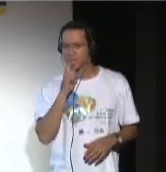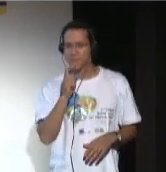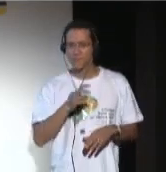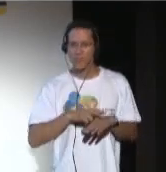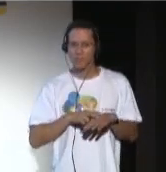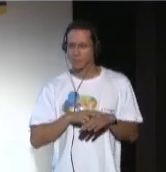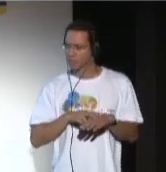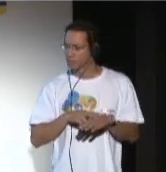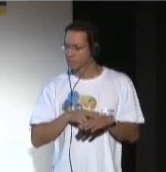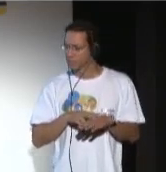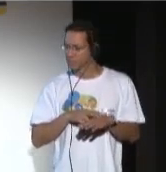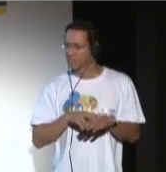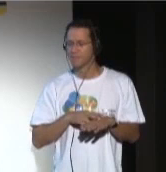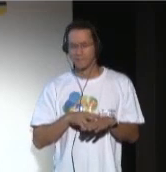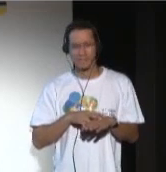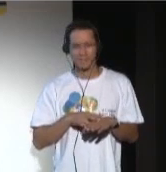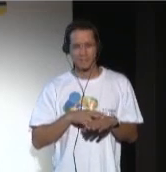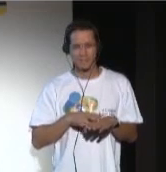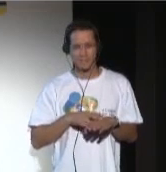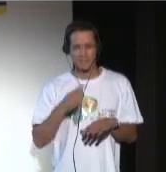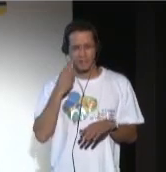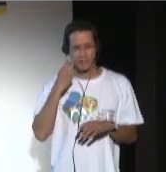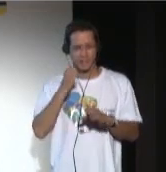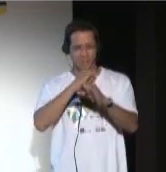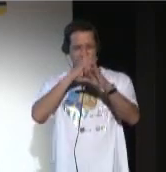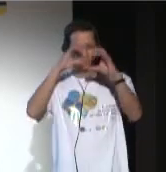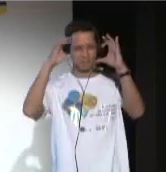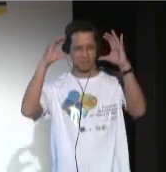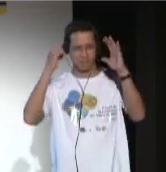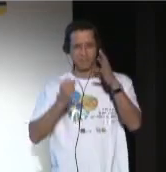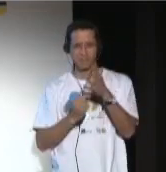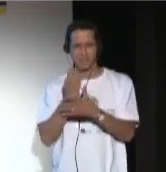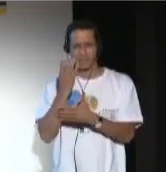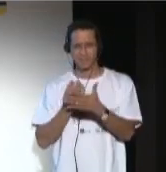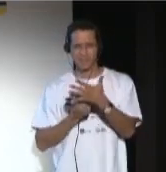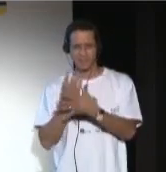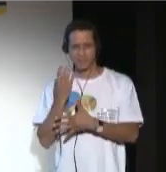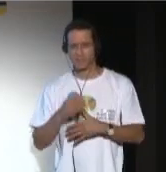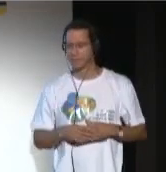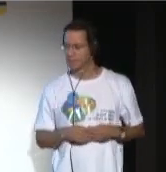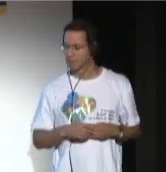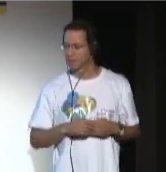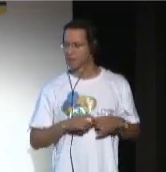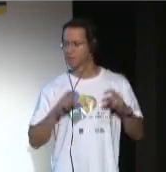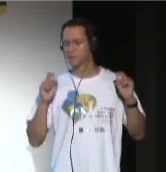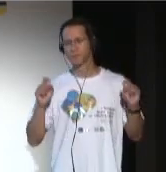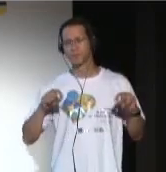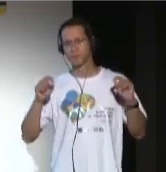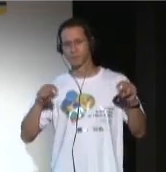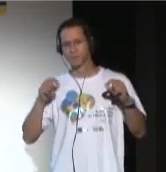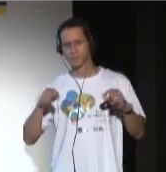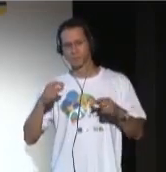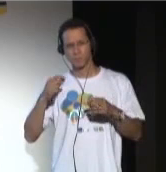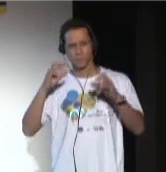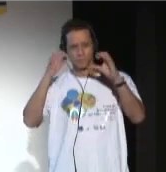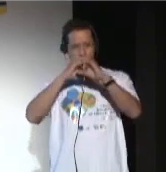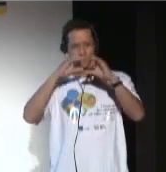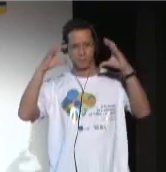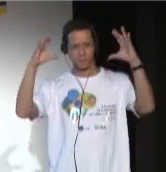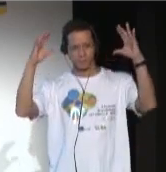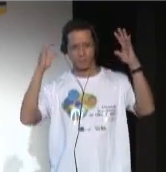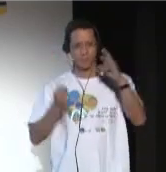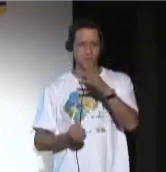É o que nós chamamos de imaginação criativa. que é a imaginação criativa? É